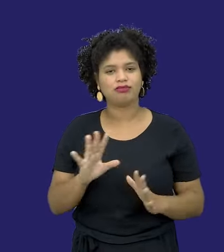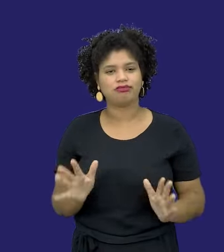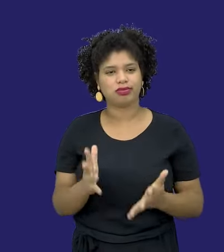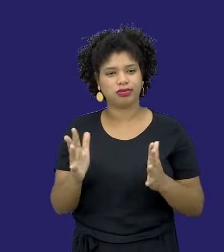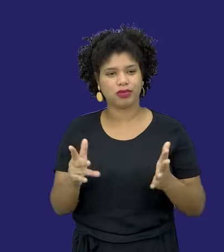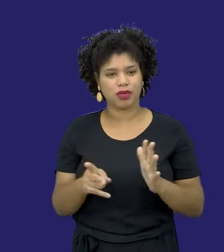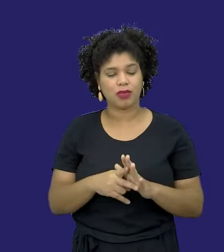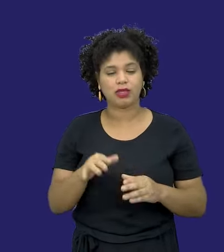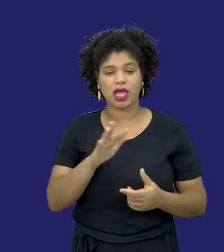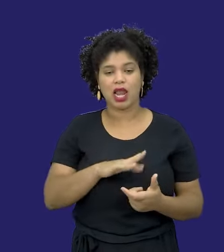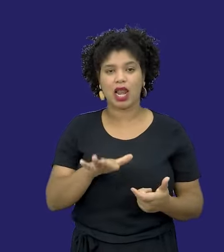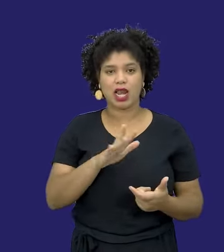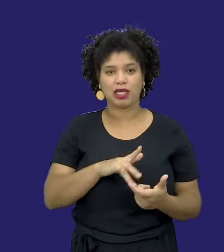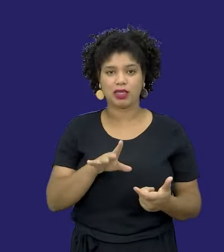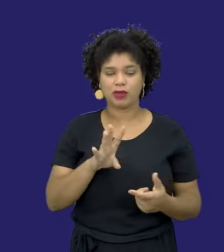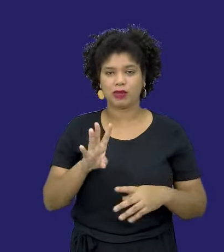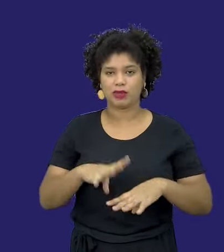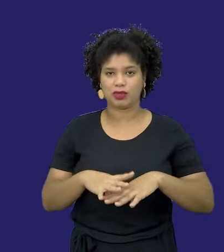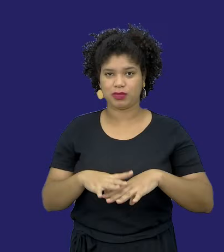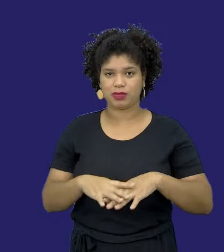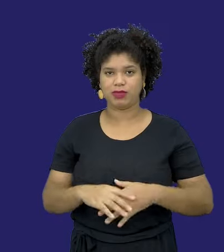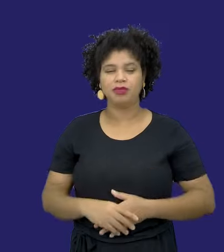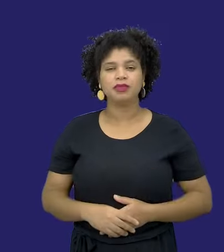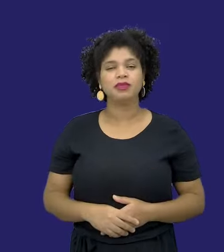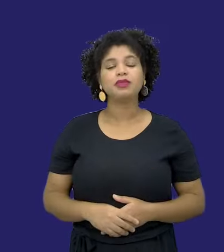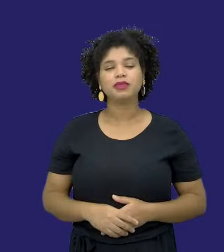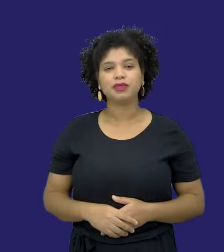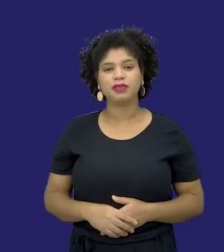para o letramento matemático.